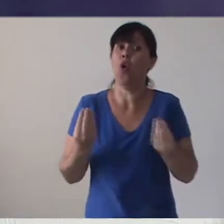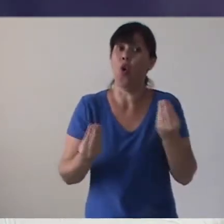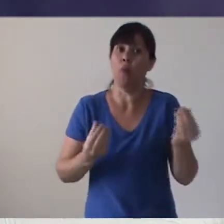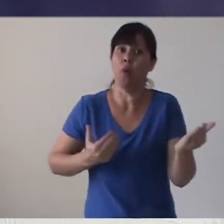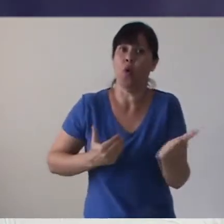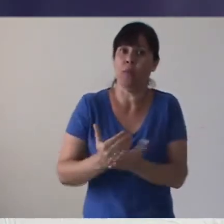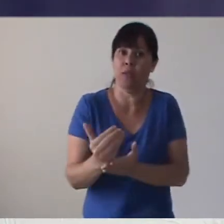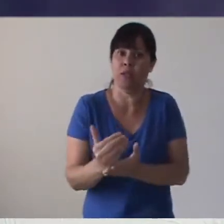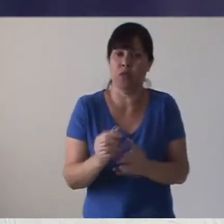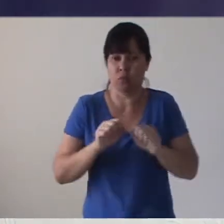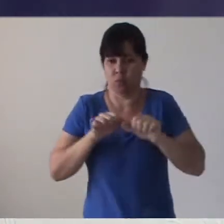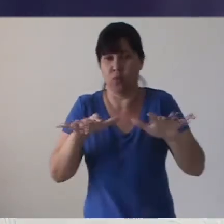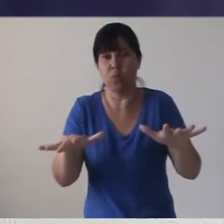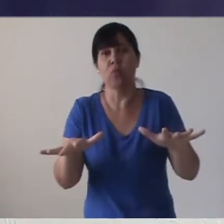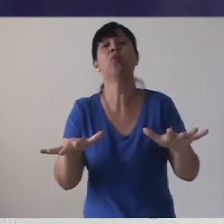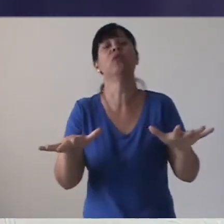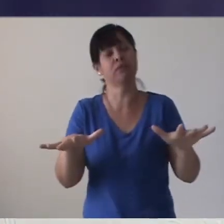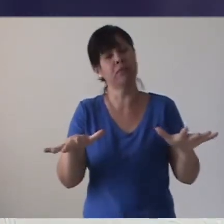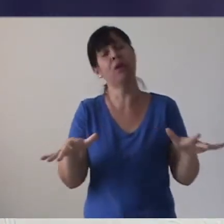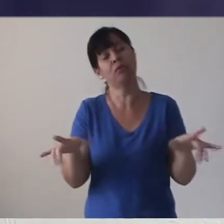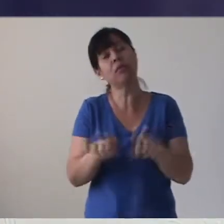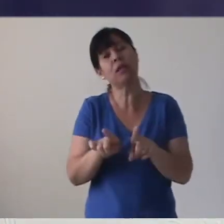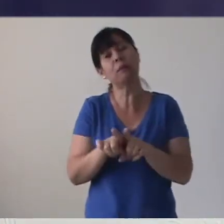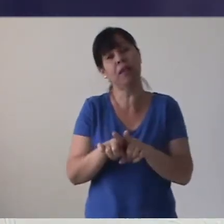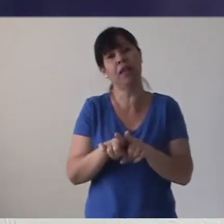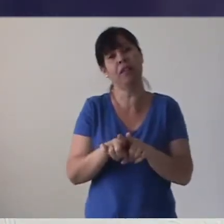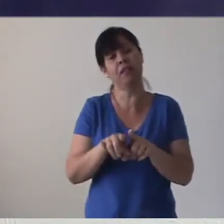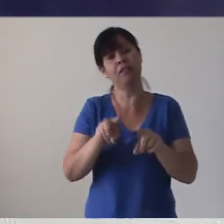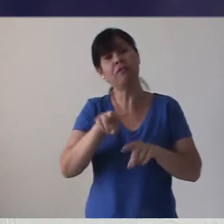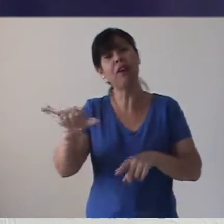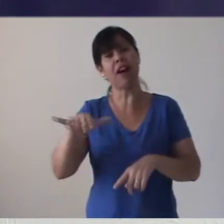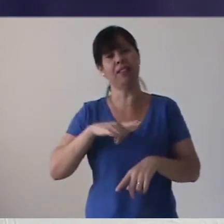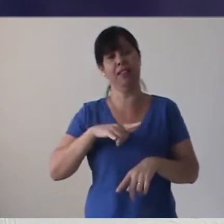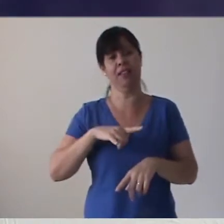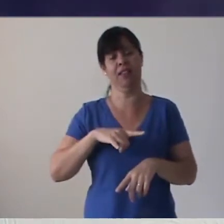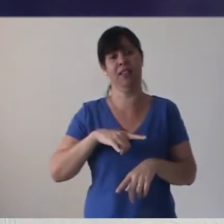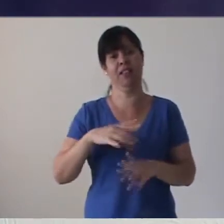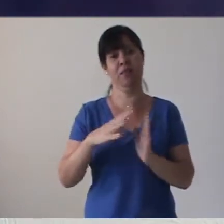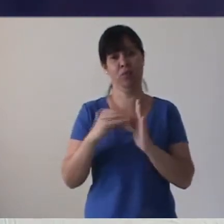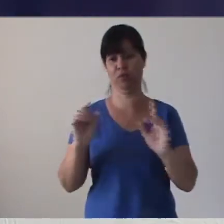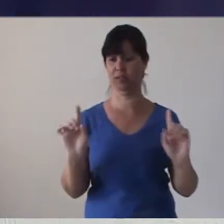a entrada de tudo isso vai acontecer, tá?